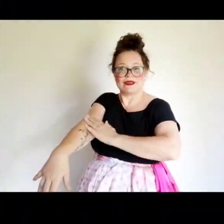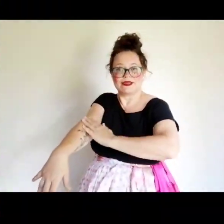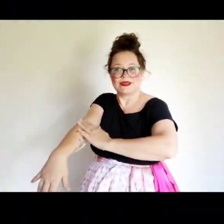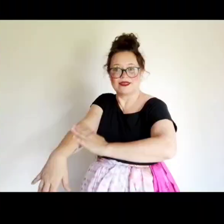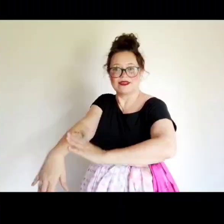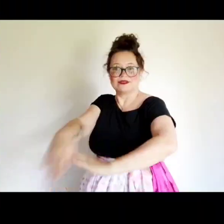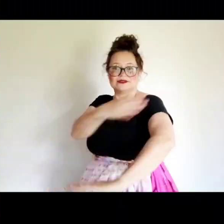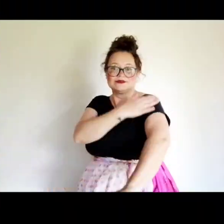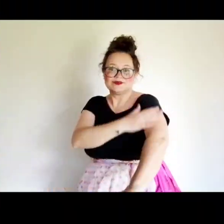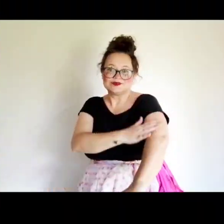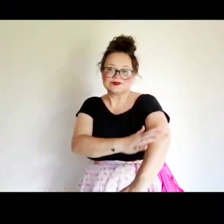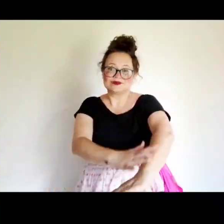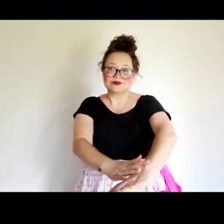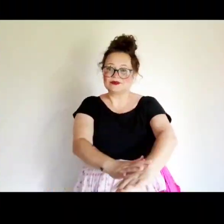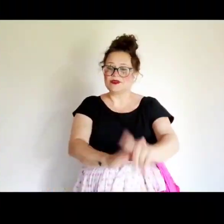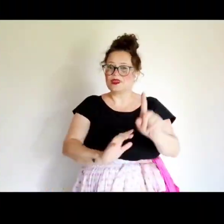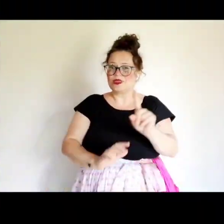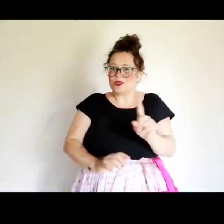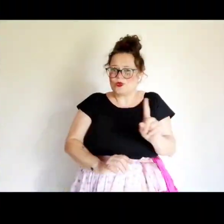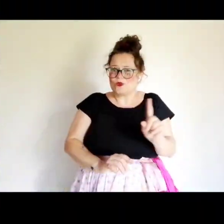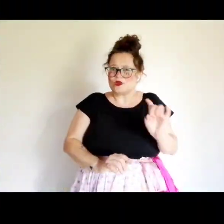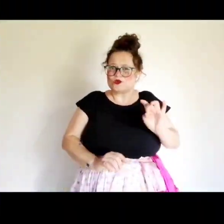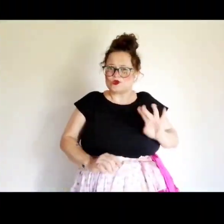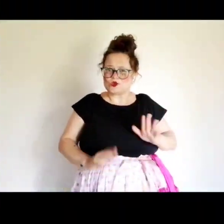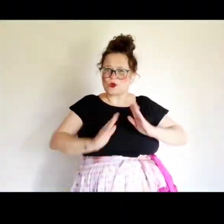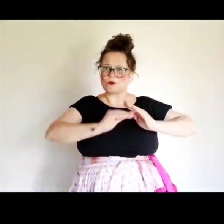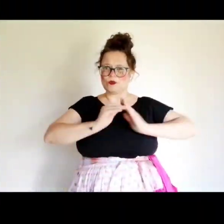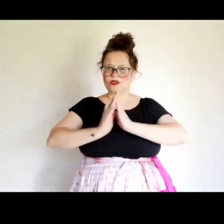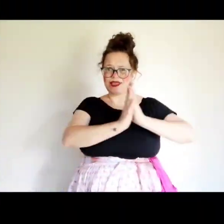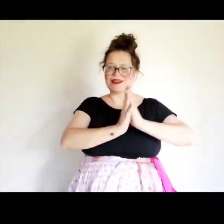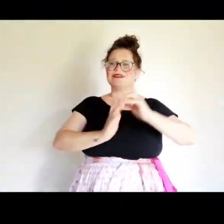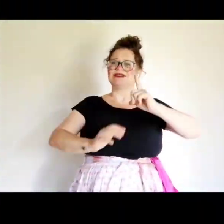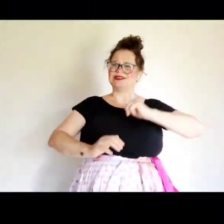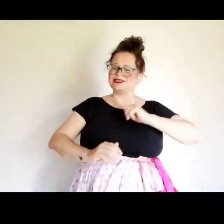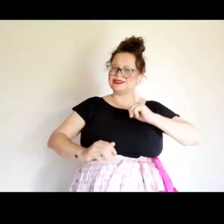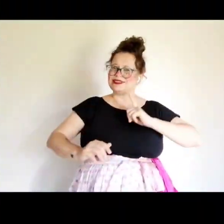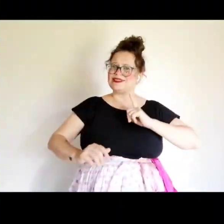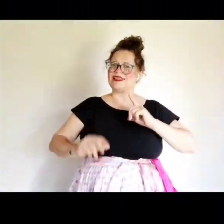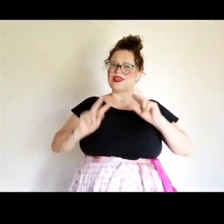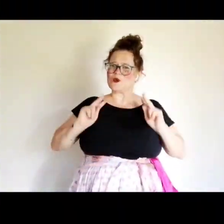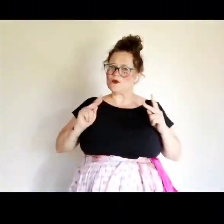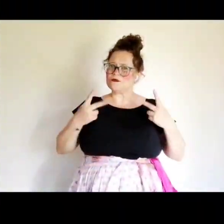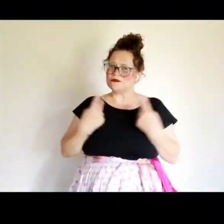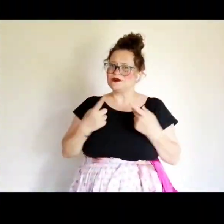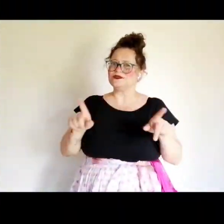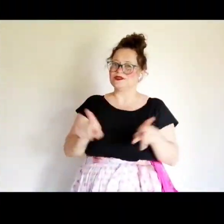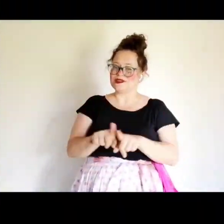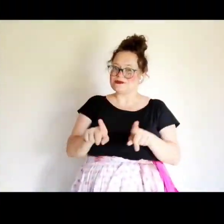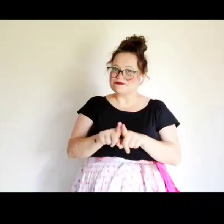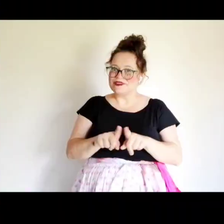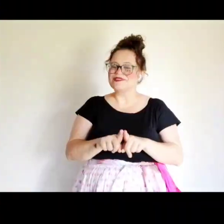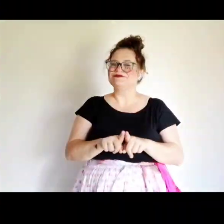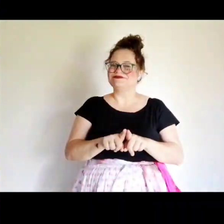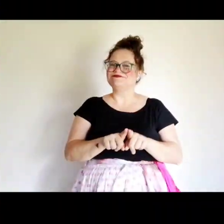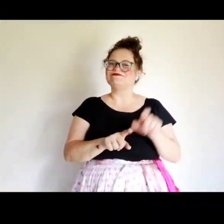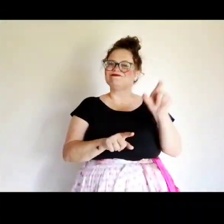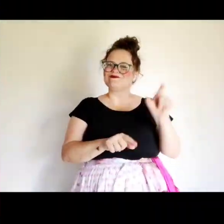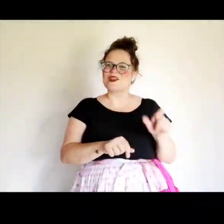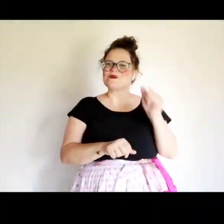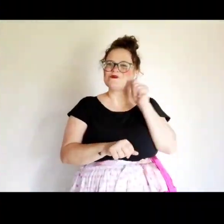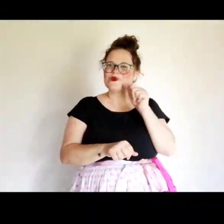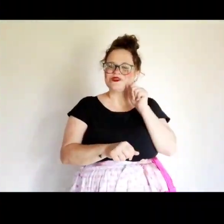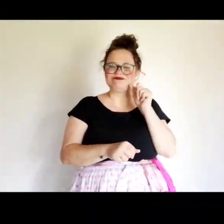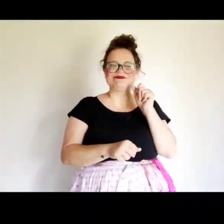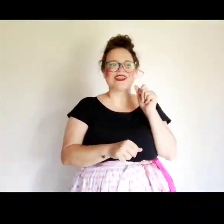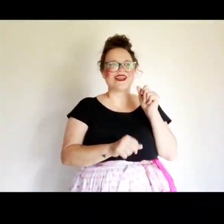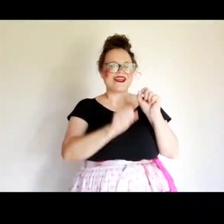é Humilha, ela é meio Humberto. Então ela não é só boneca de pano. Então a Rafaela Catarina, ela também me deixou claro,